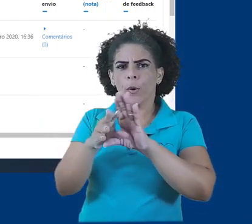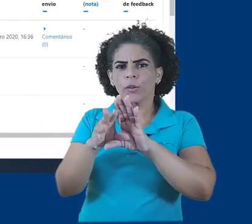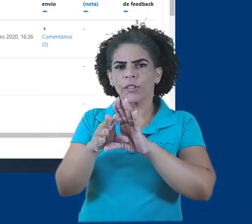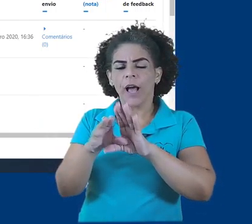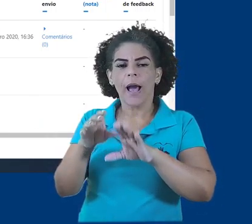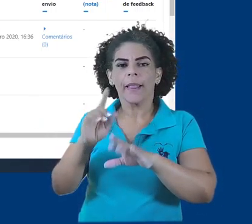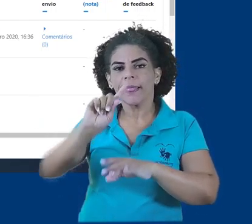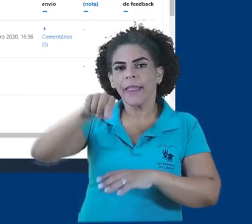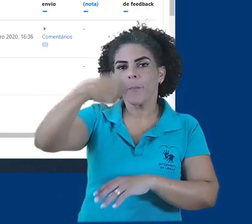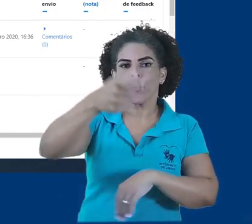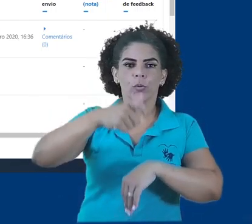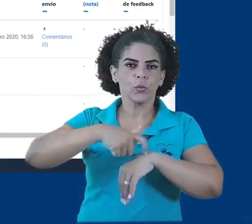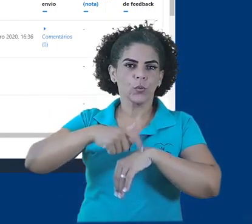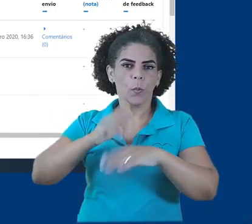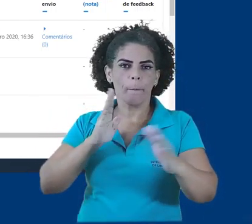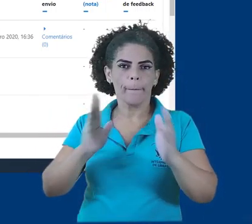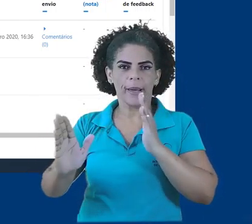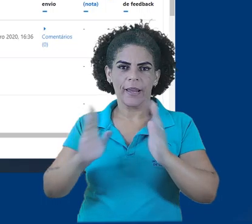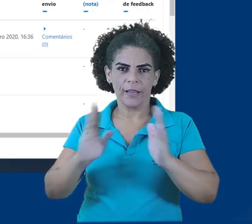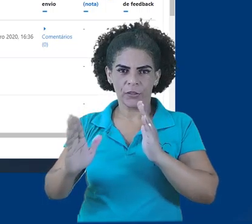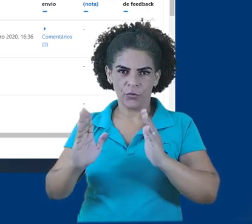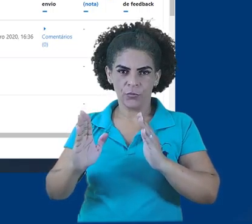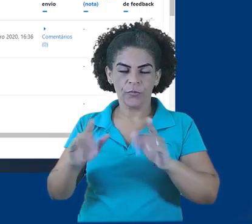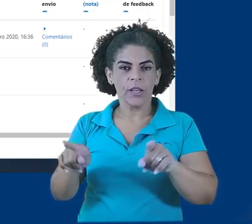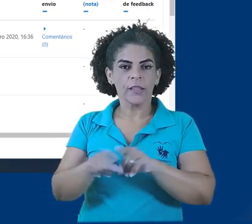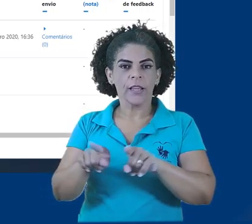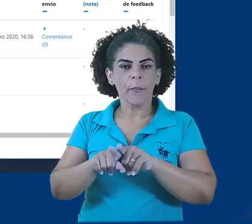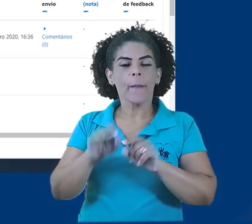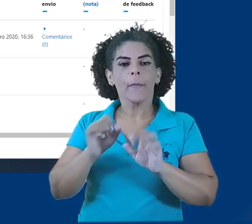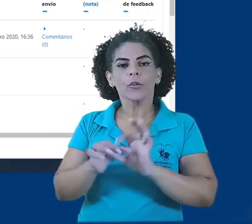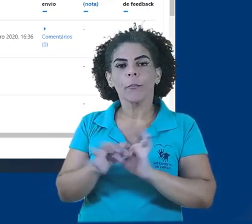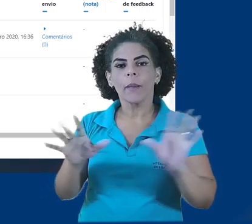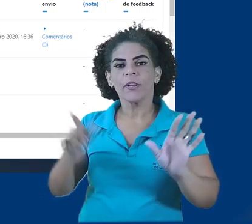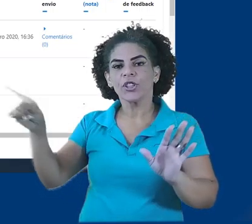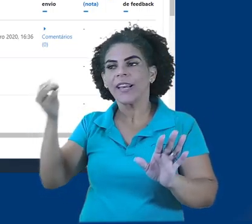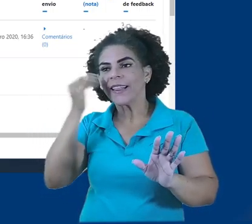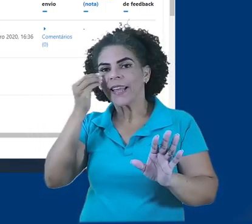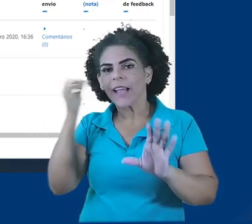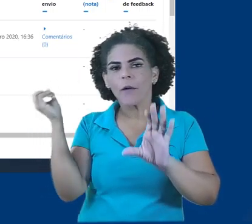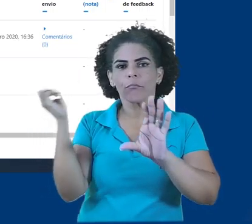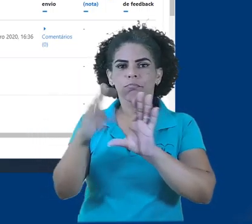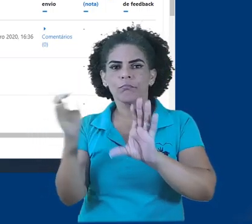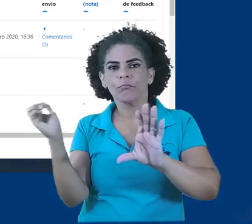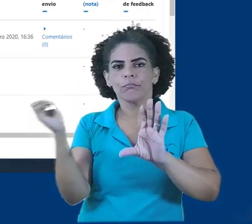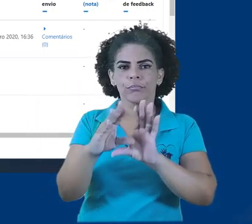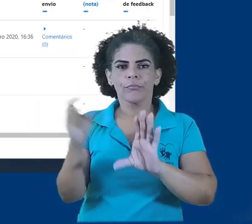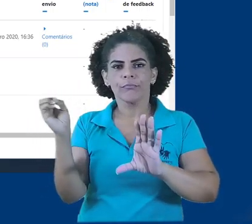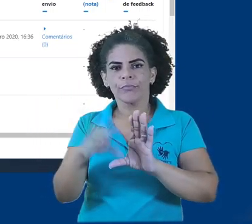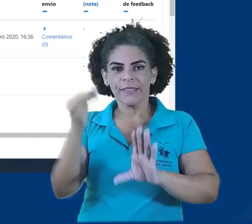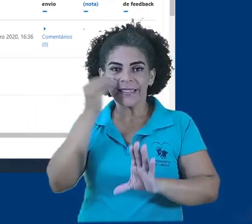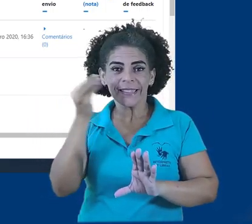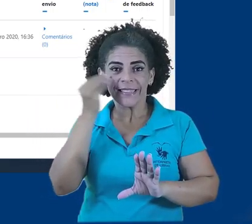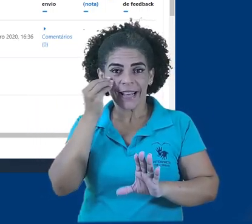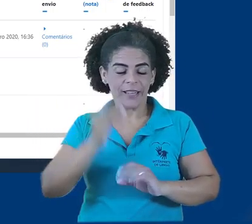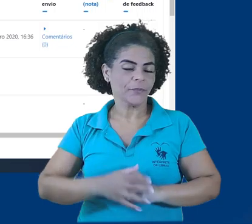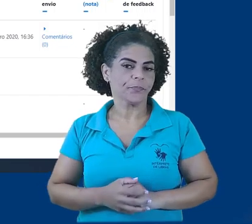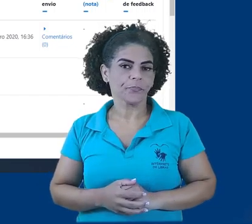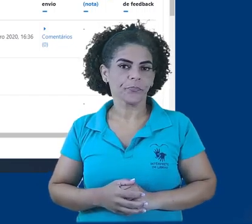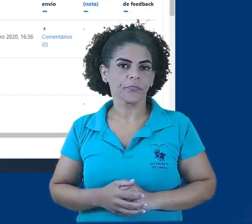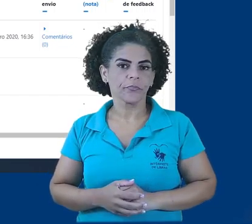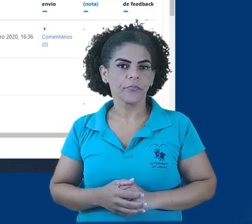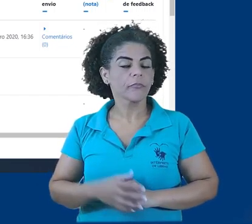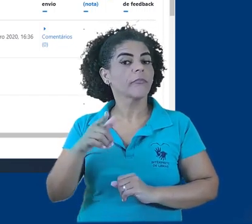possa postar fora do prazo Ou posso permitir outra tentativa atribuição e outra tentativa